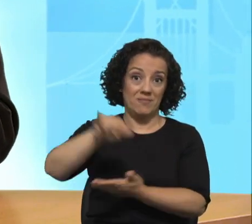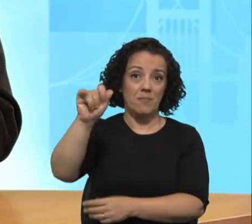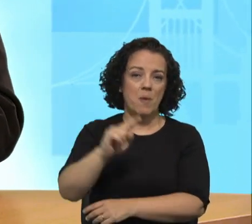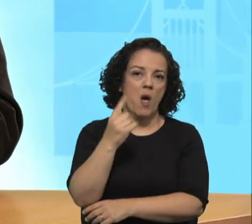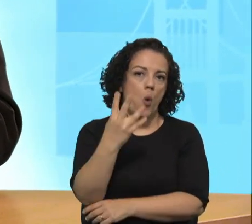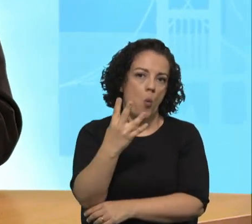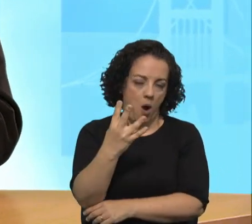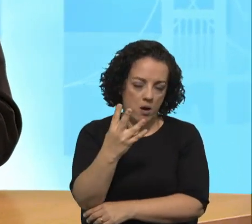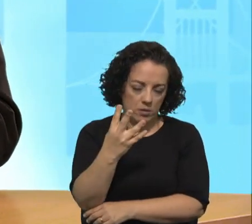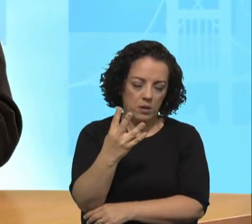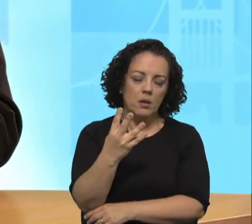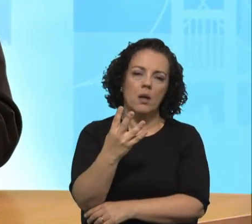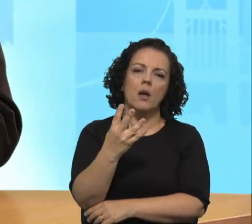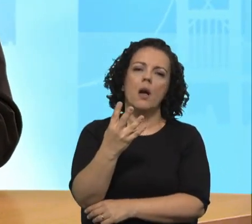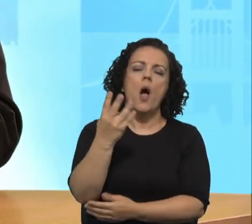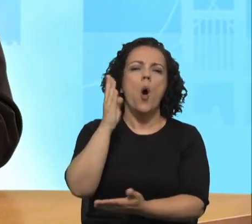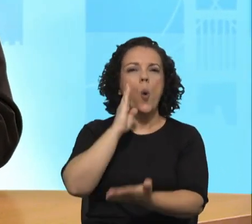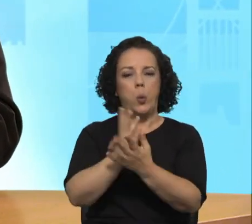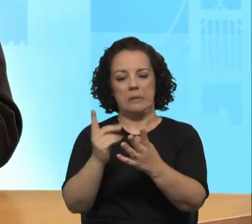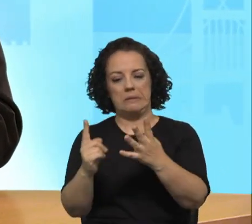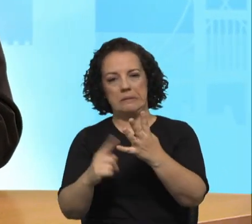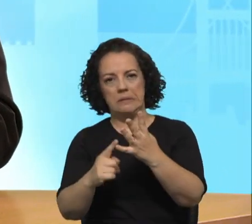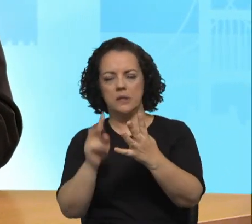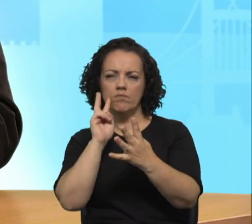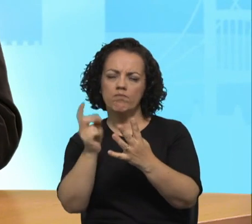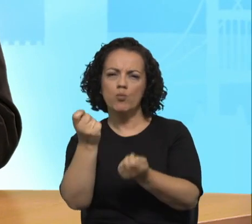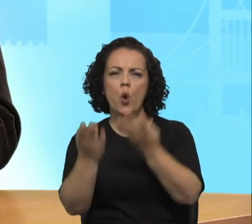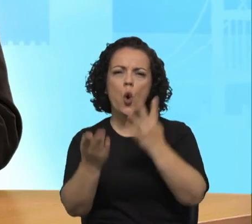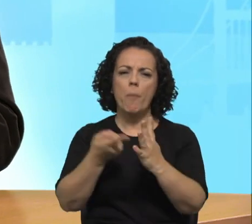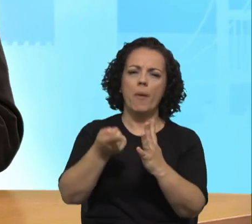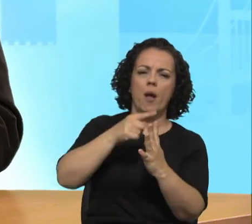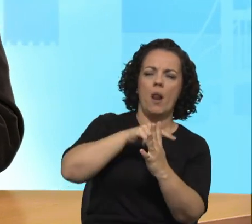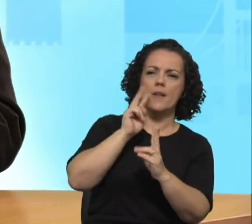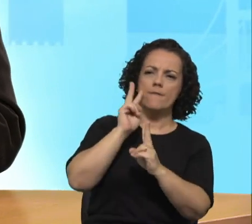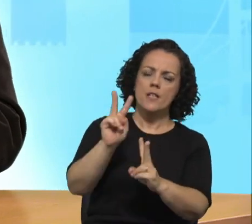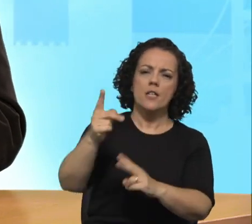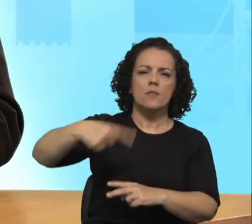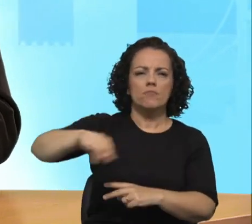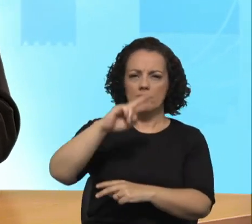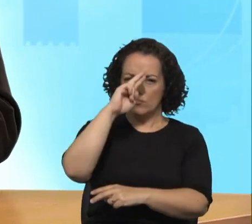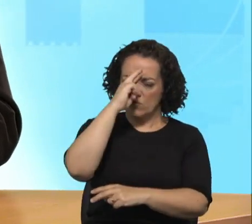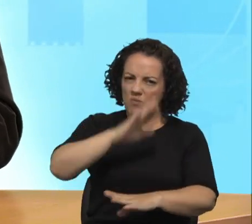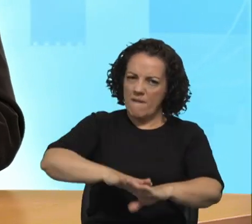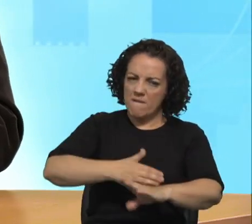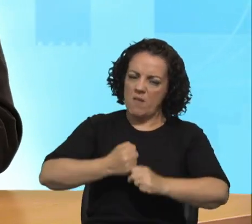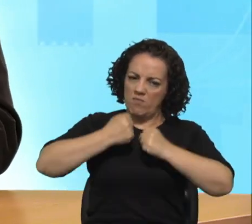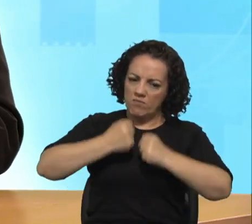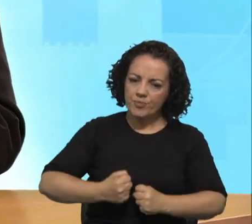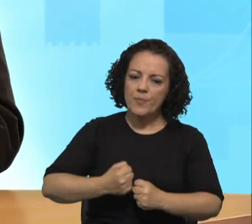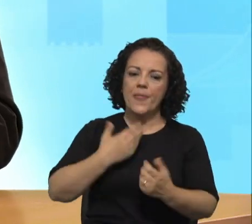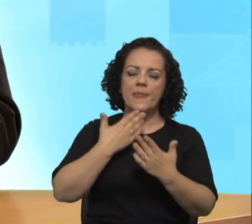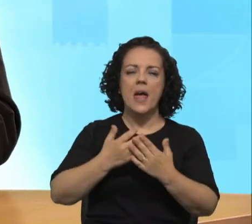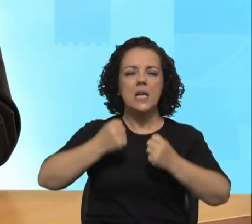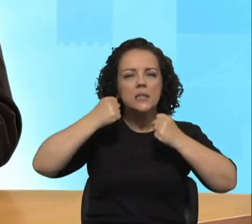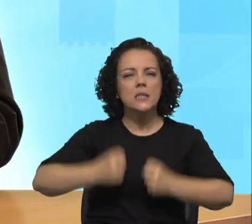Ucrânia, e encontrei também uma determinação na vitória. Talvez isso também não ajude um pouco à negociação,